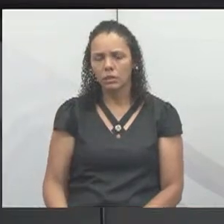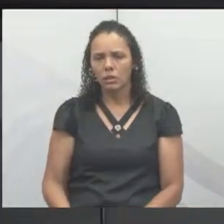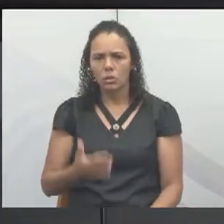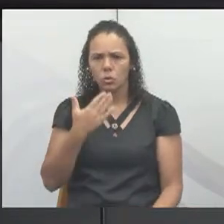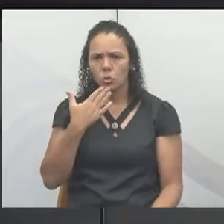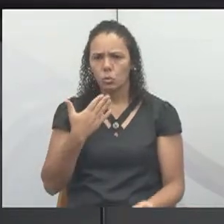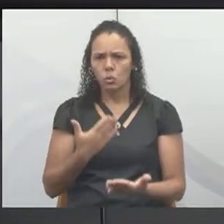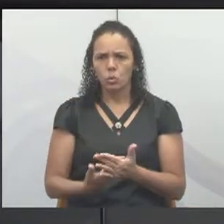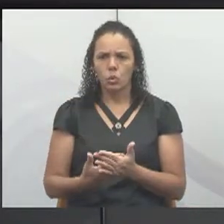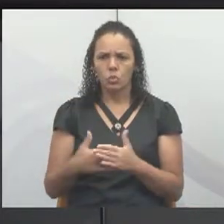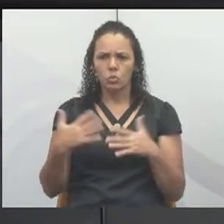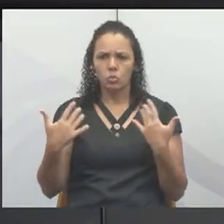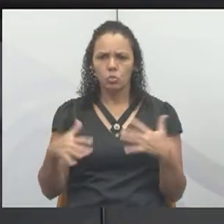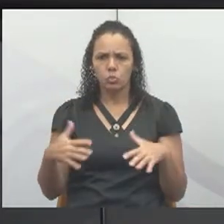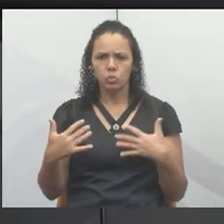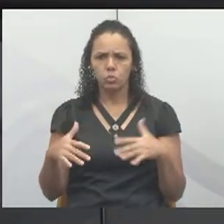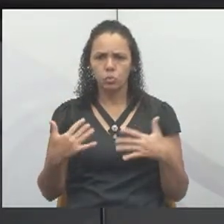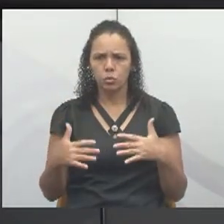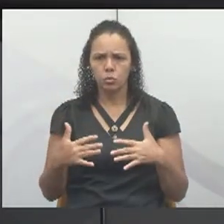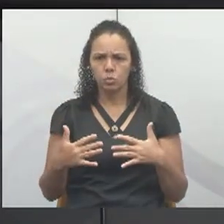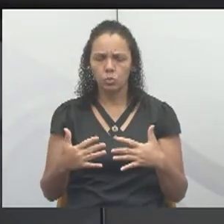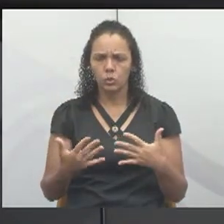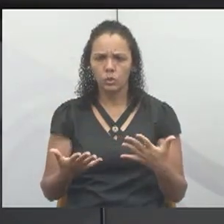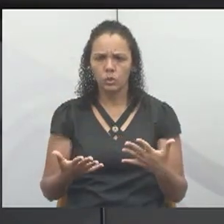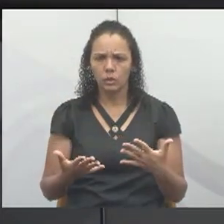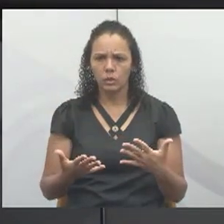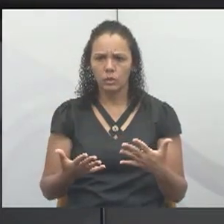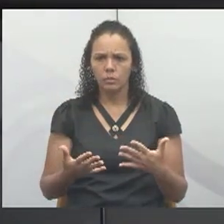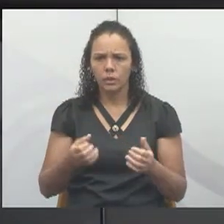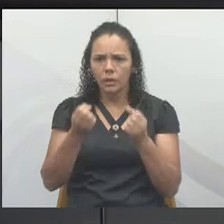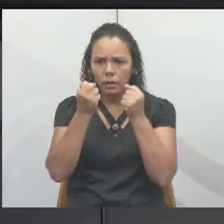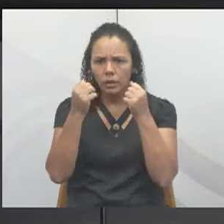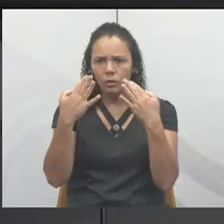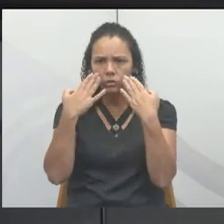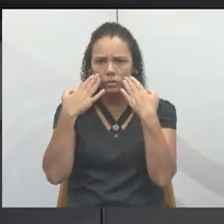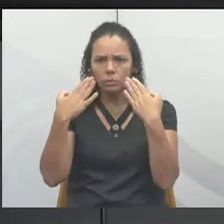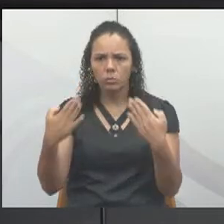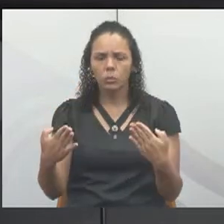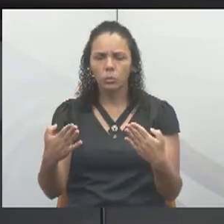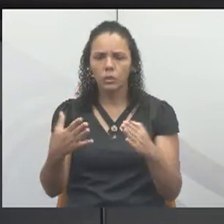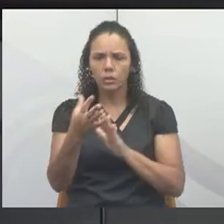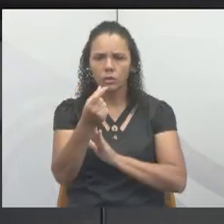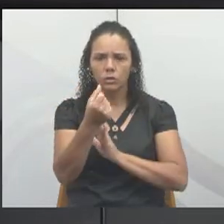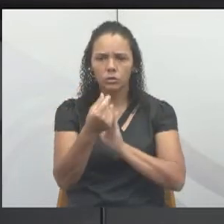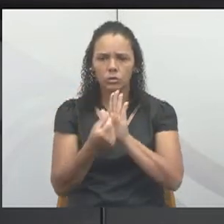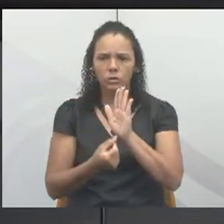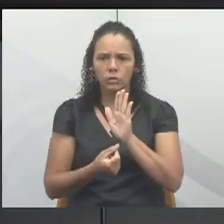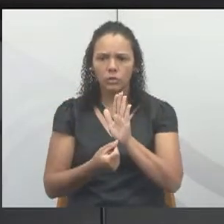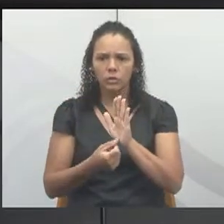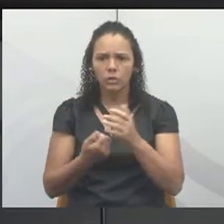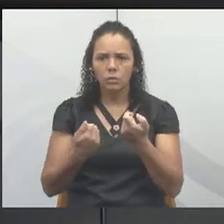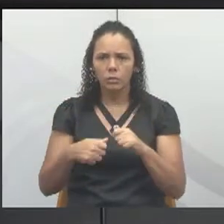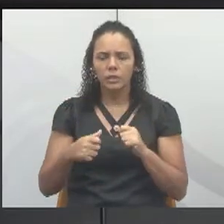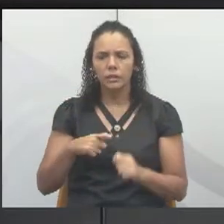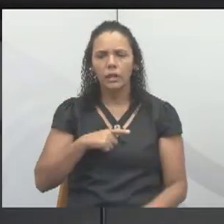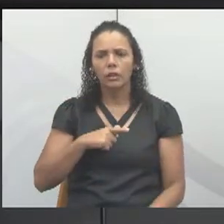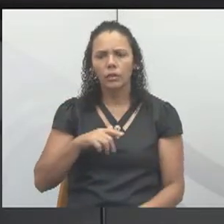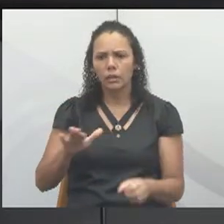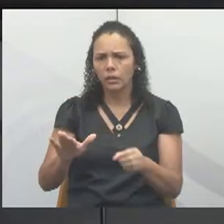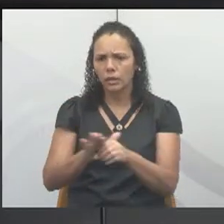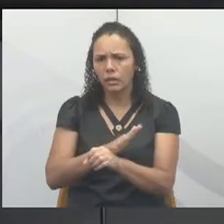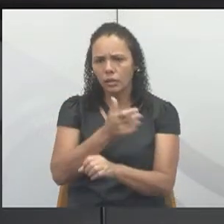audiência pública da lei de orçamento, né, do planejamento do nosso orçamento, deveria ser preenchida aqui de pessoas